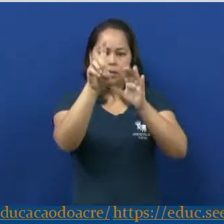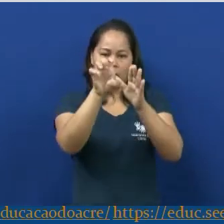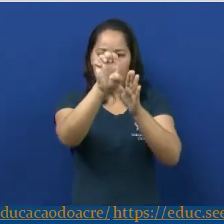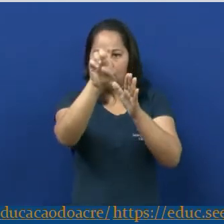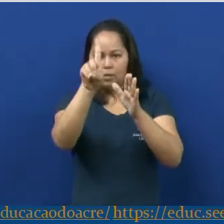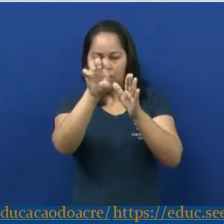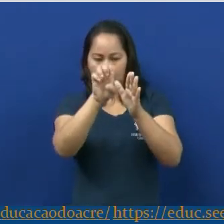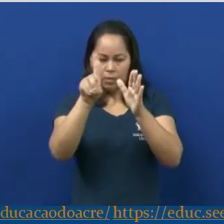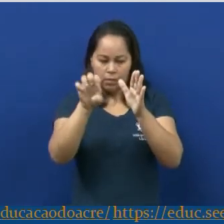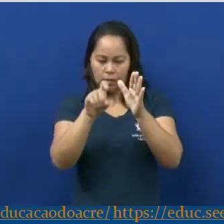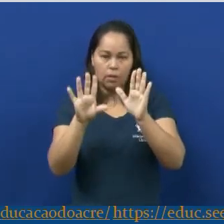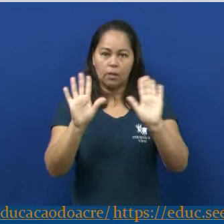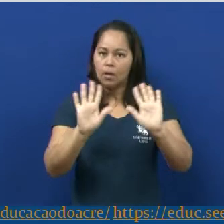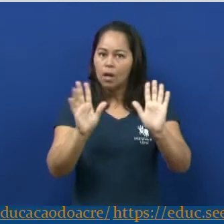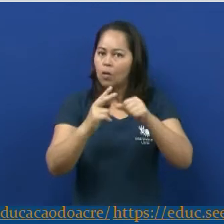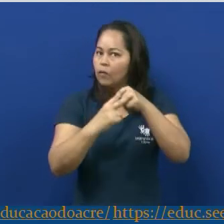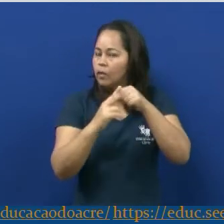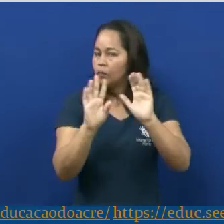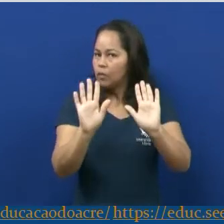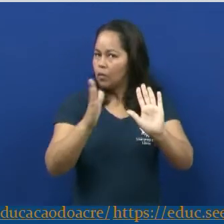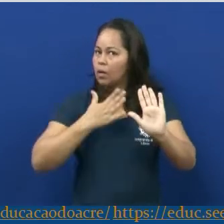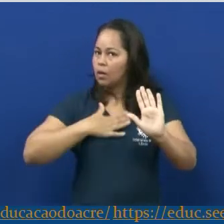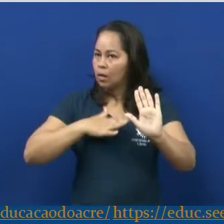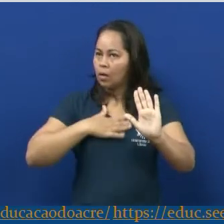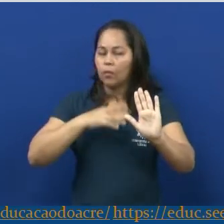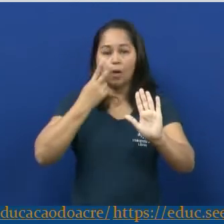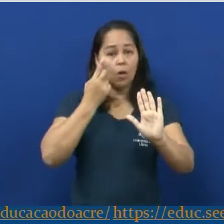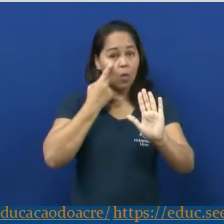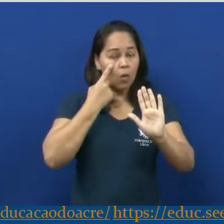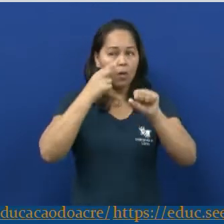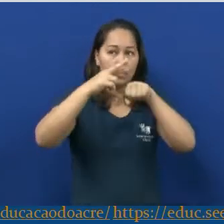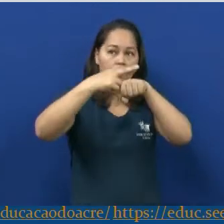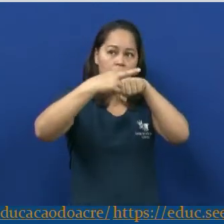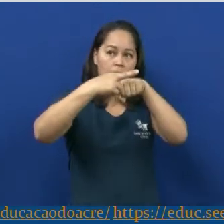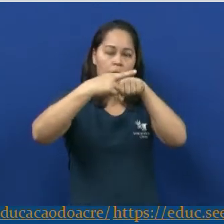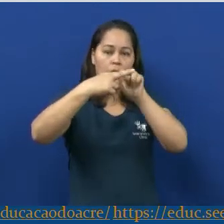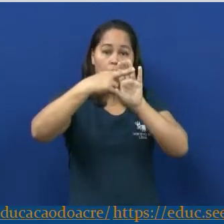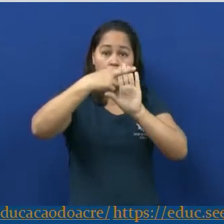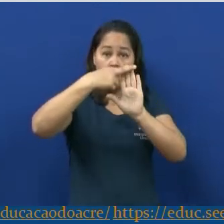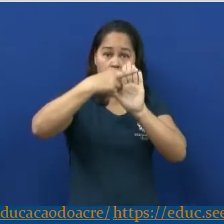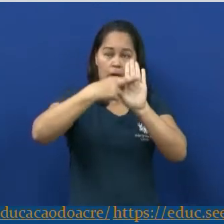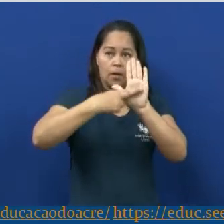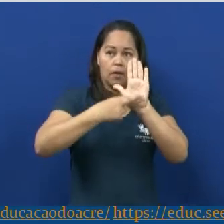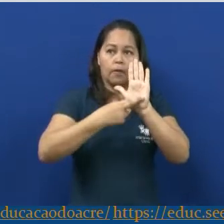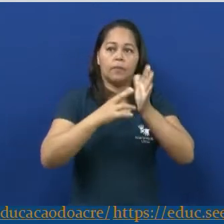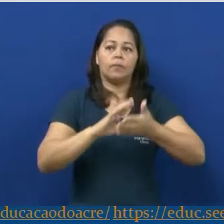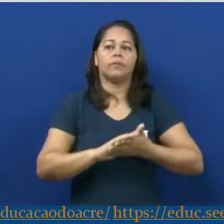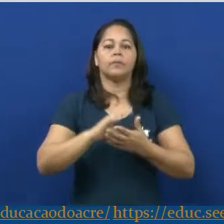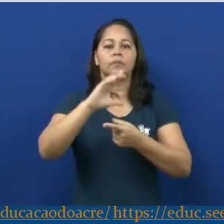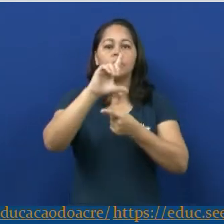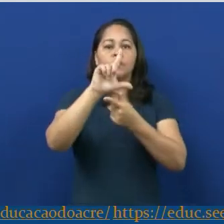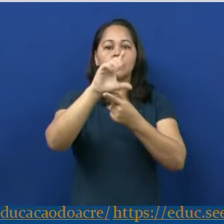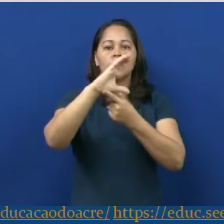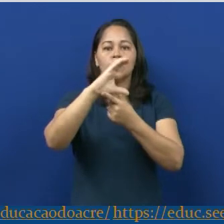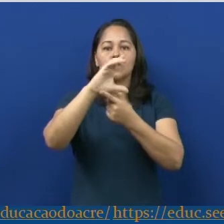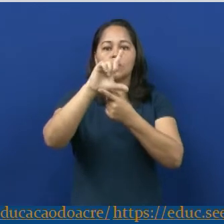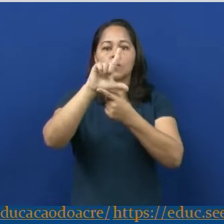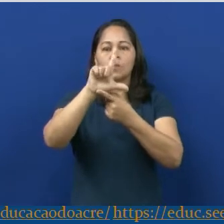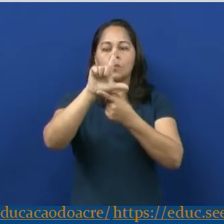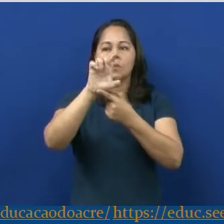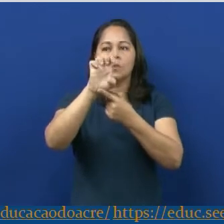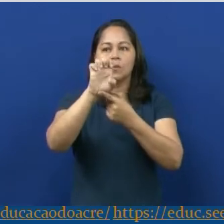no final do verbo acompanha ali comigo olha as regras o cliente é um verbo que você